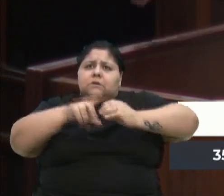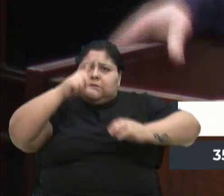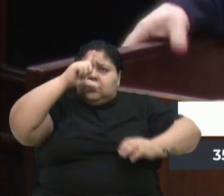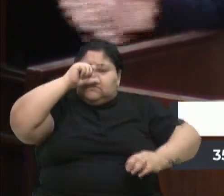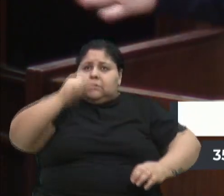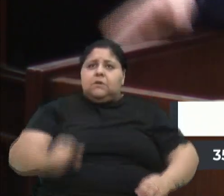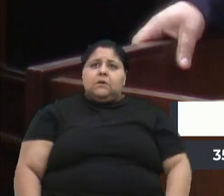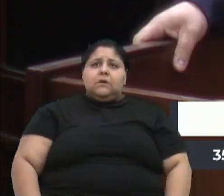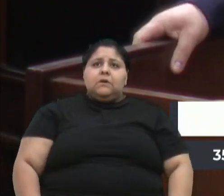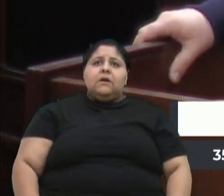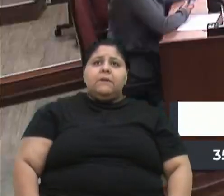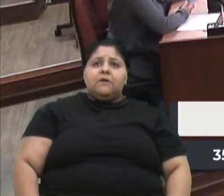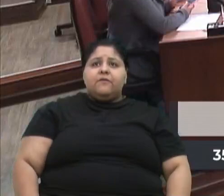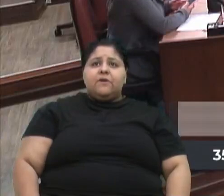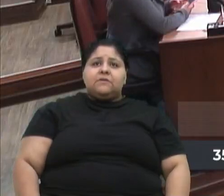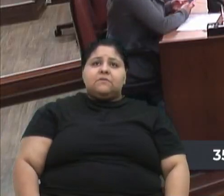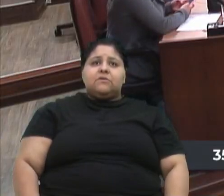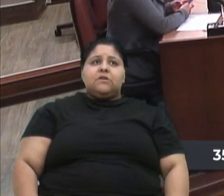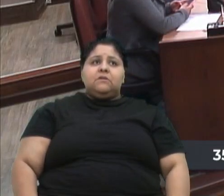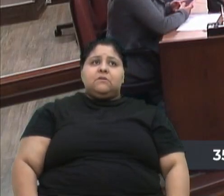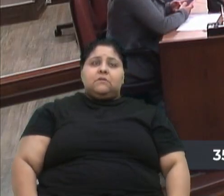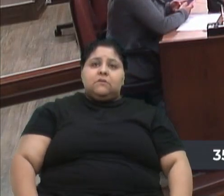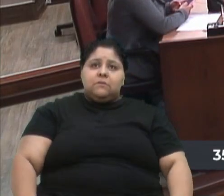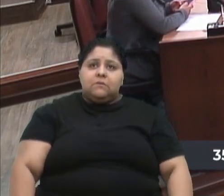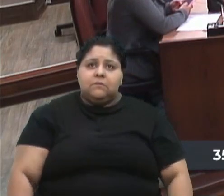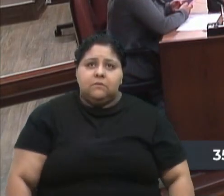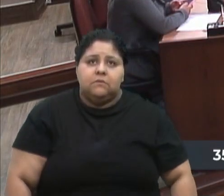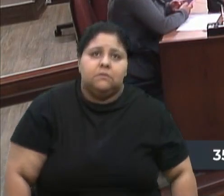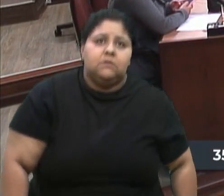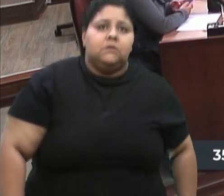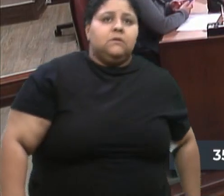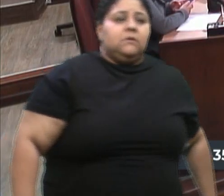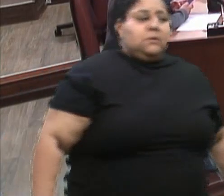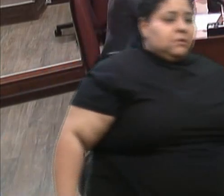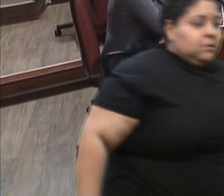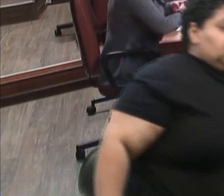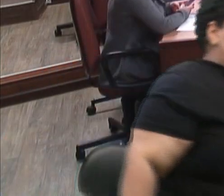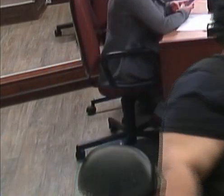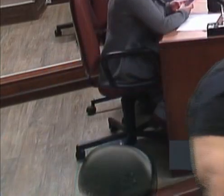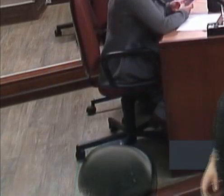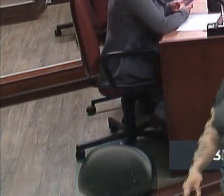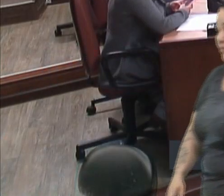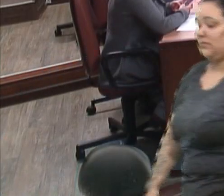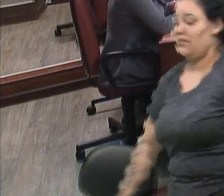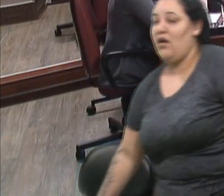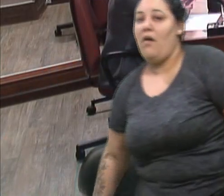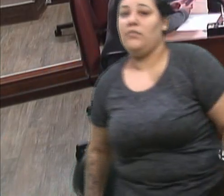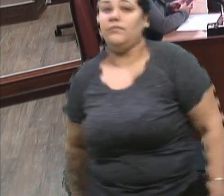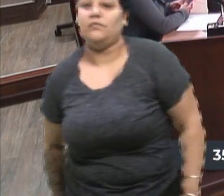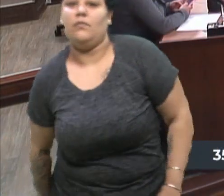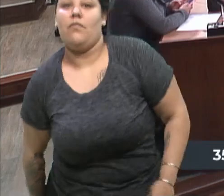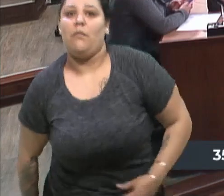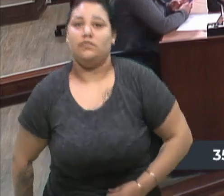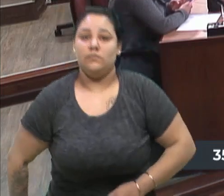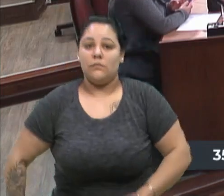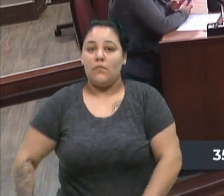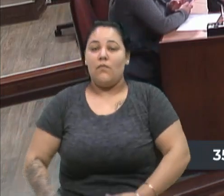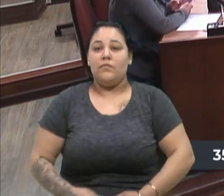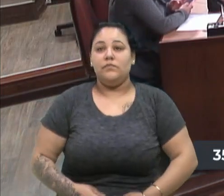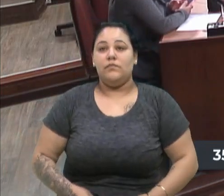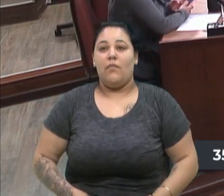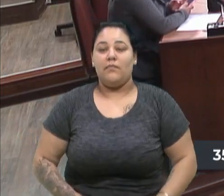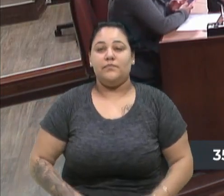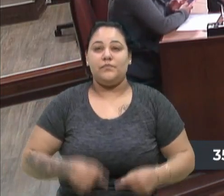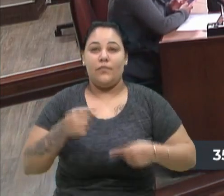porque eu tenho que... Vereador, eu só queria fazer um complemento aqui da fala que o senhor trouxe, que estão discutindo, a fala do Bressan também,